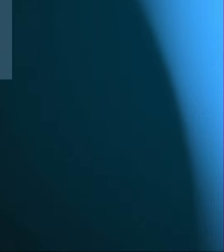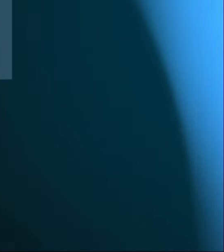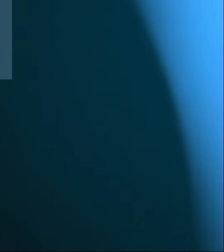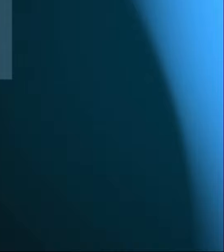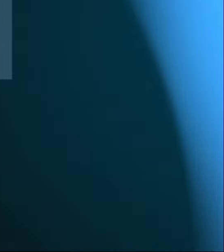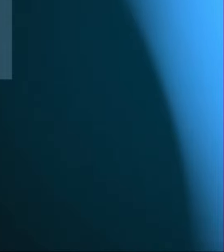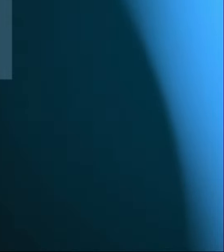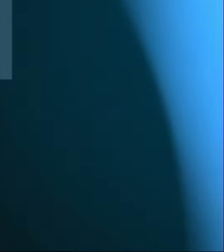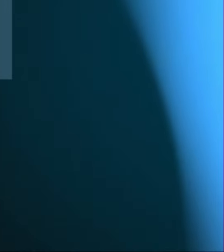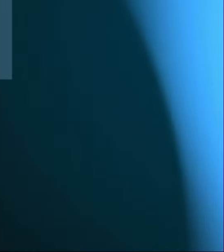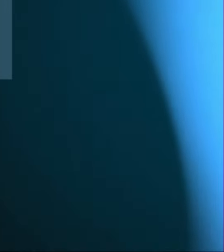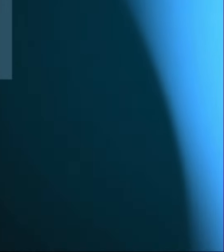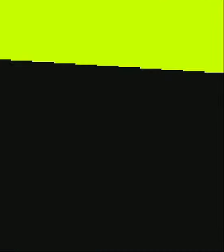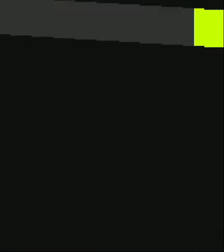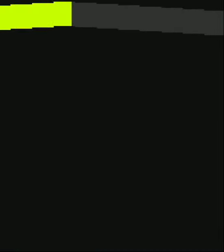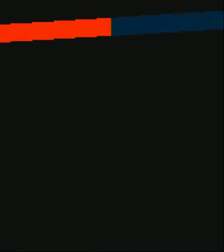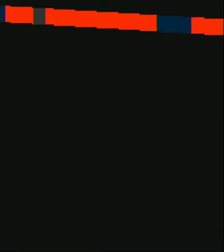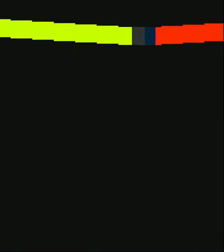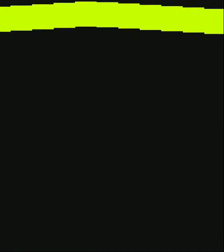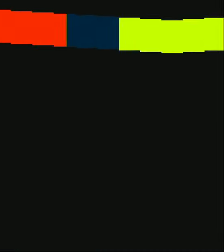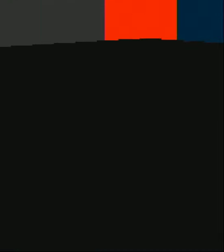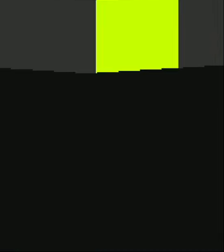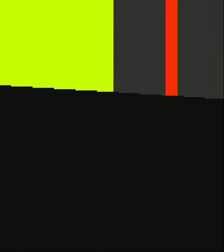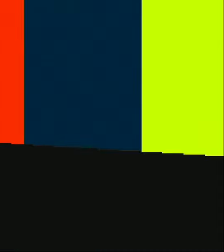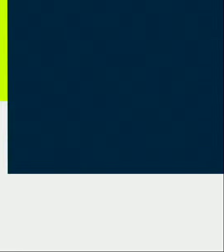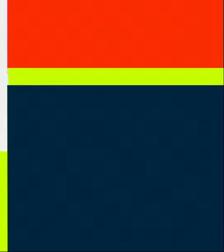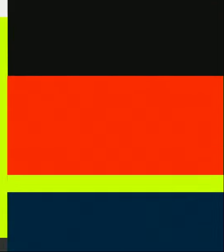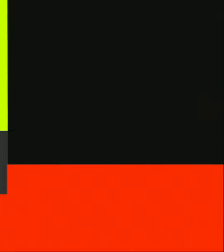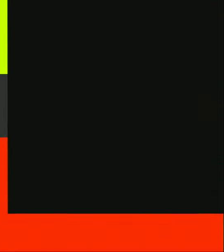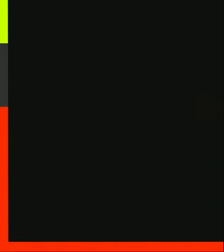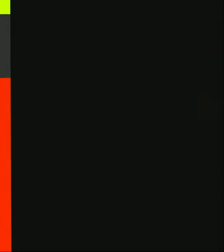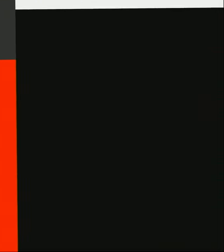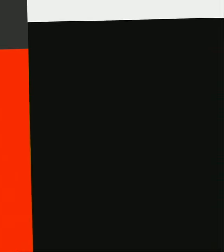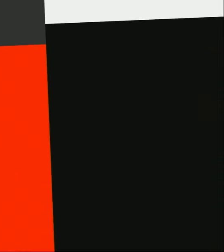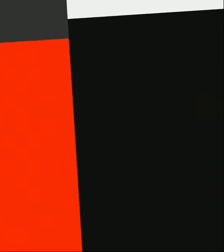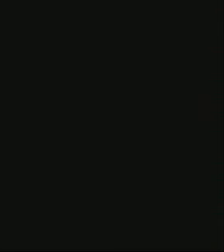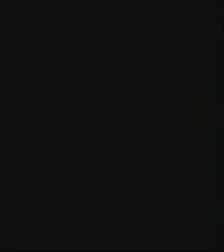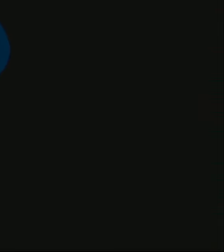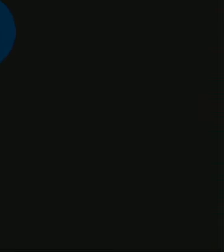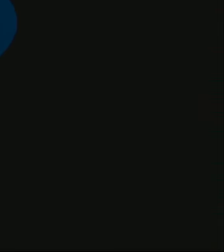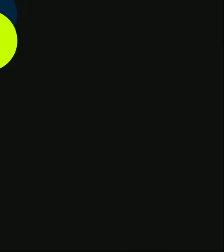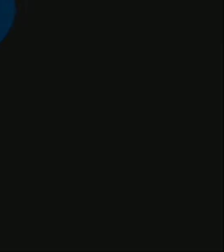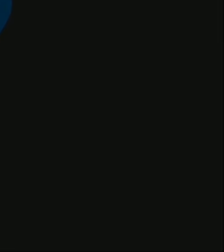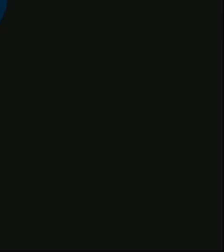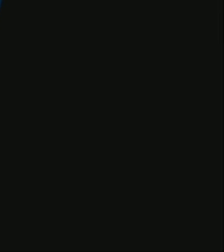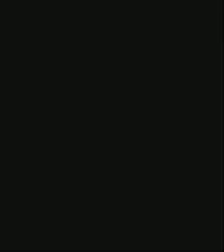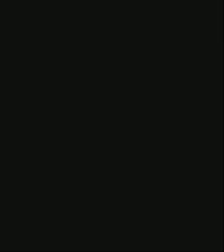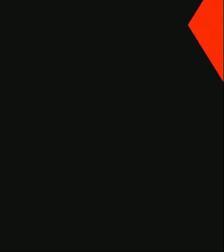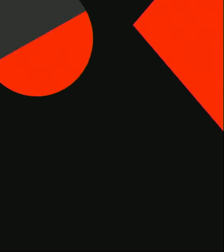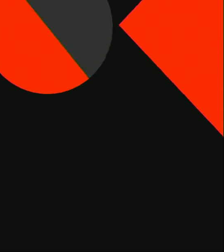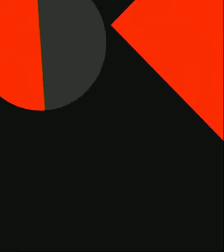Forever we'll be singing like, oh, I'll never get used to this.